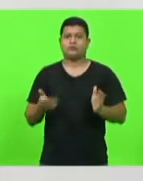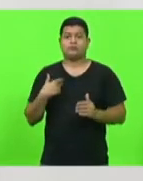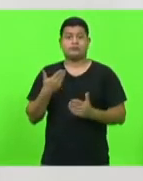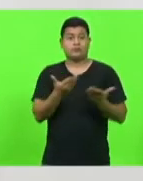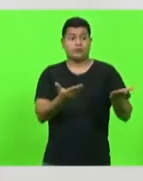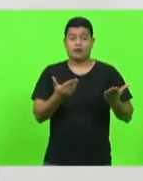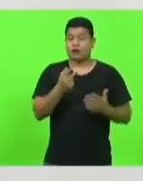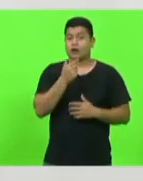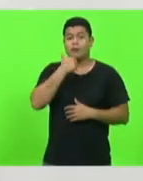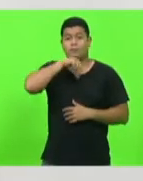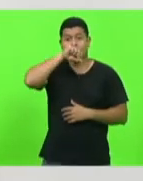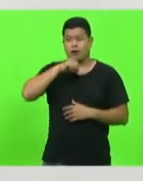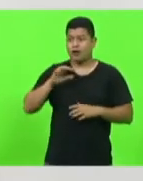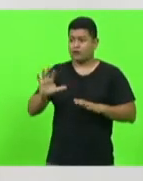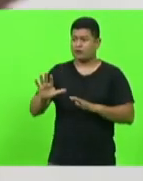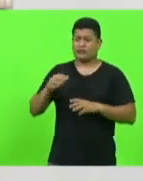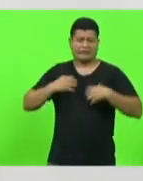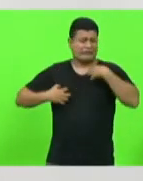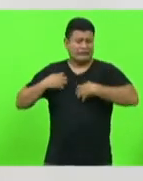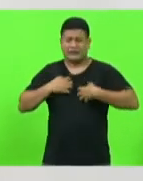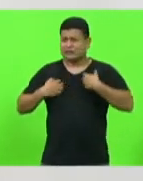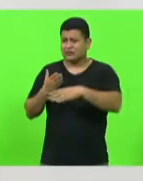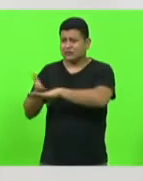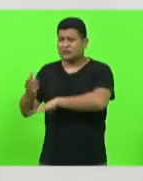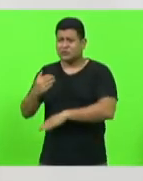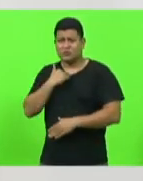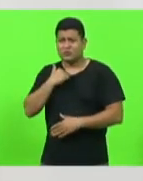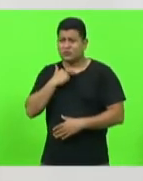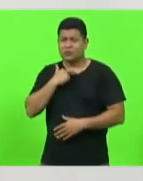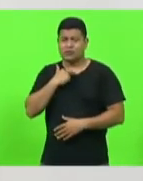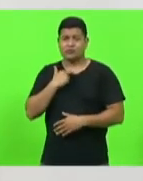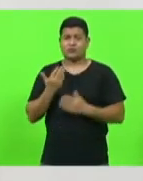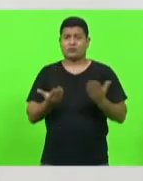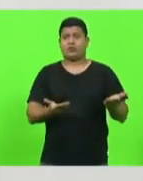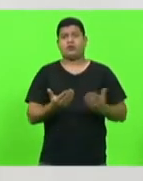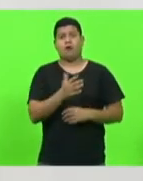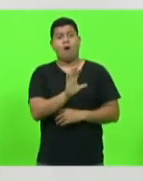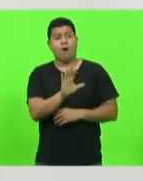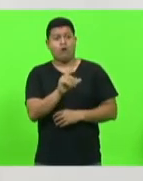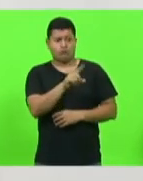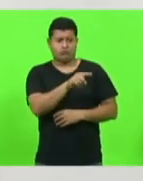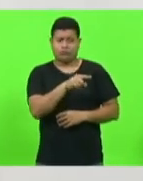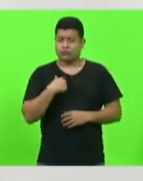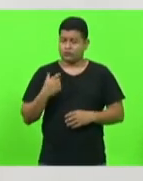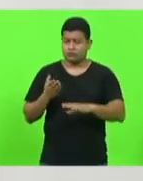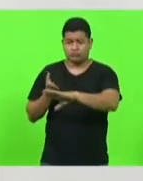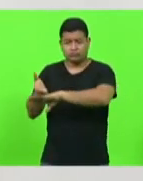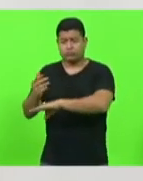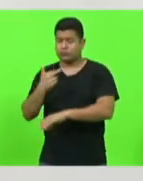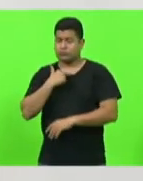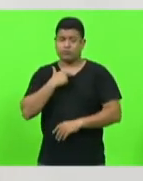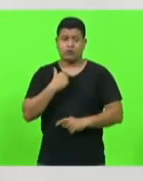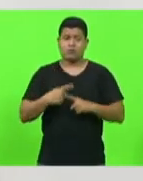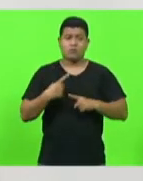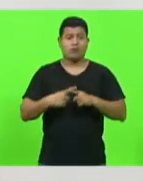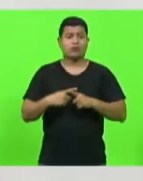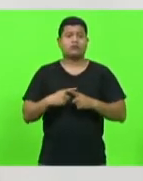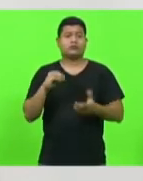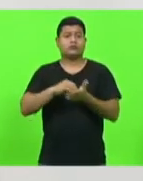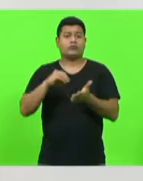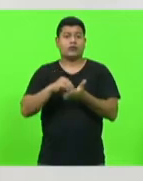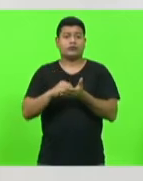simplesmente disseram, olha, você é uma cidadã de segunda classe, você não pode adentrar as portas aqui do hospital, você não tem o